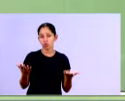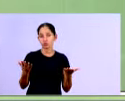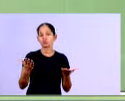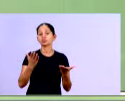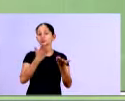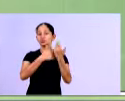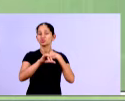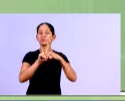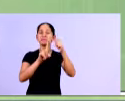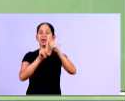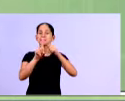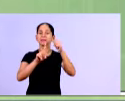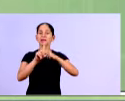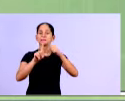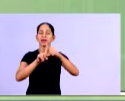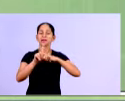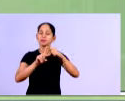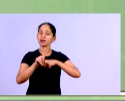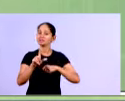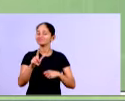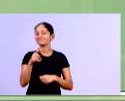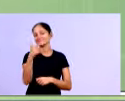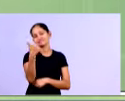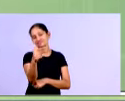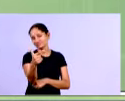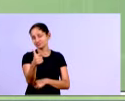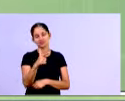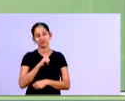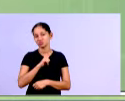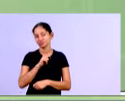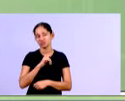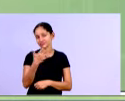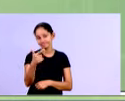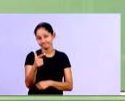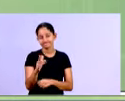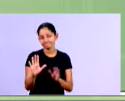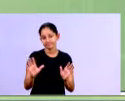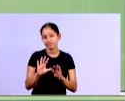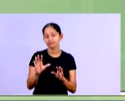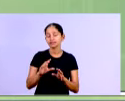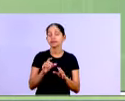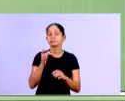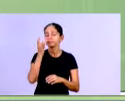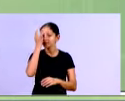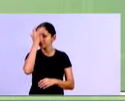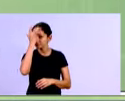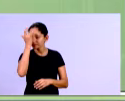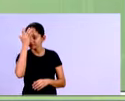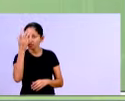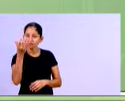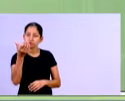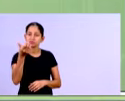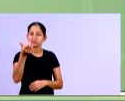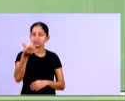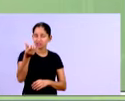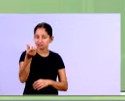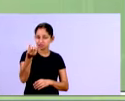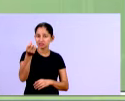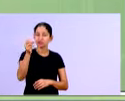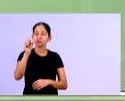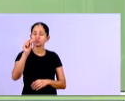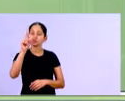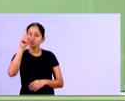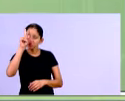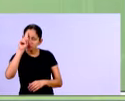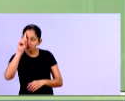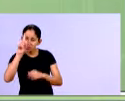ao mês. E eu tenho 68 dias. O que é mais fácil? Transformar 68 dias para meses ou